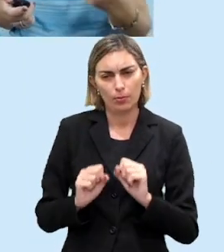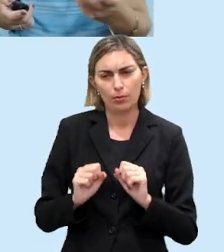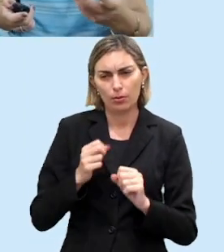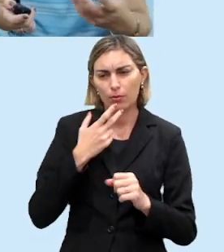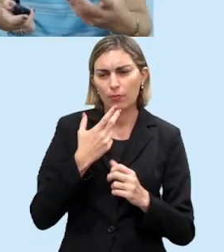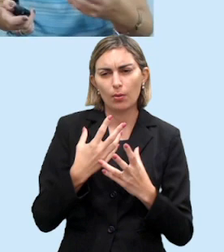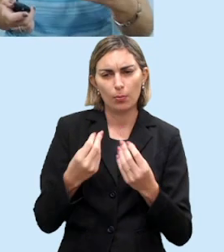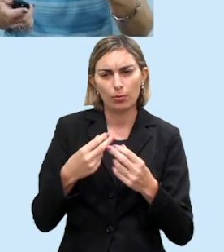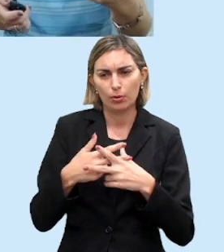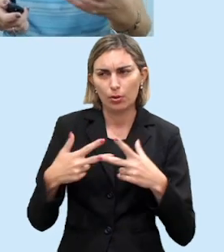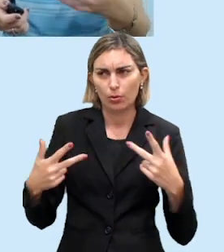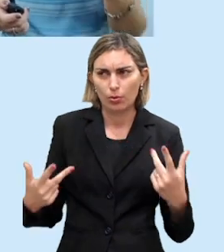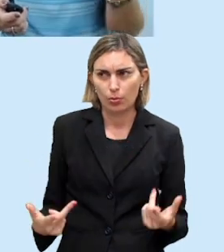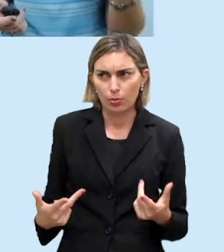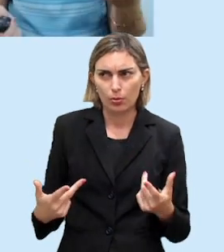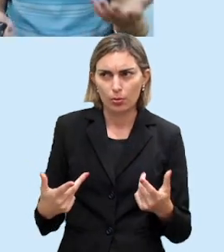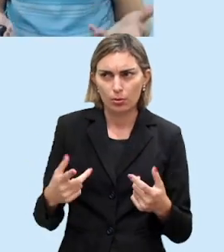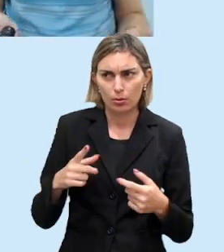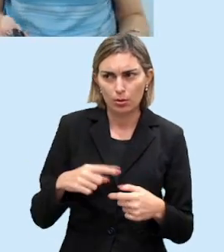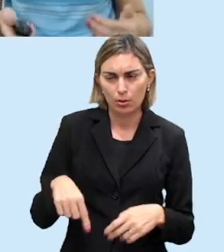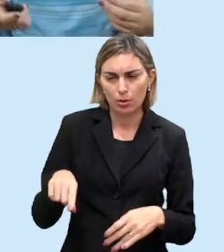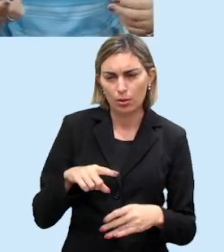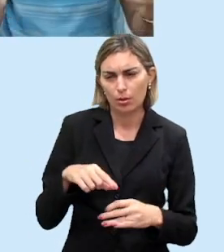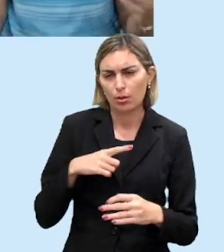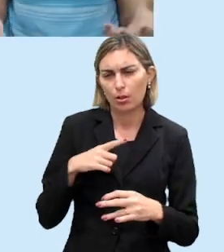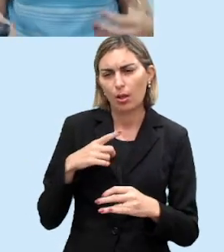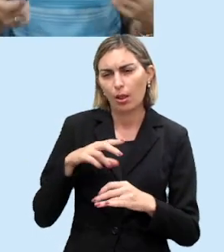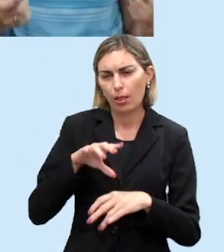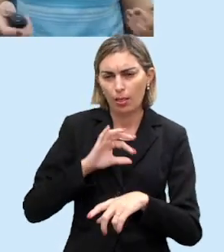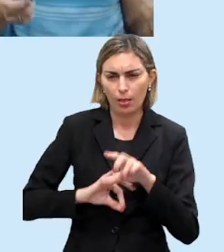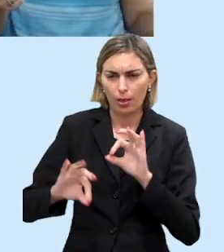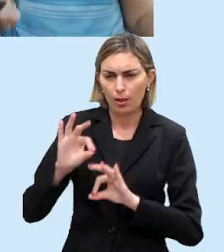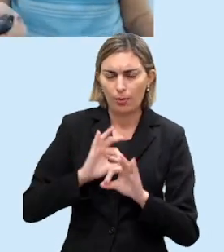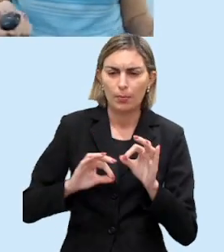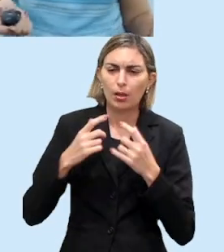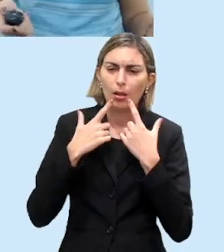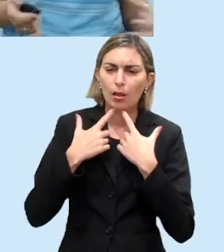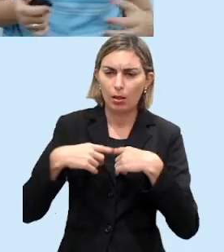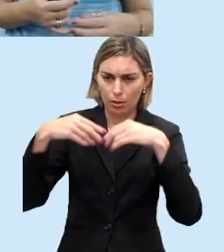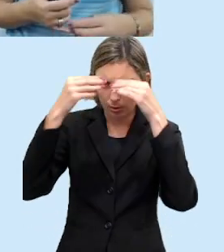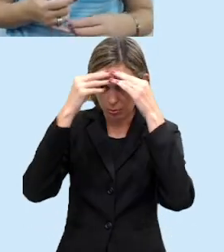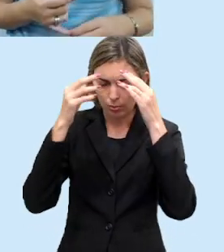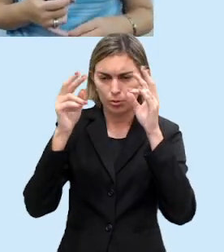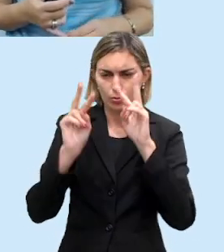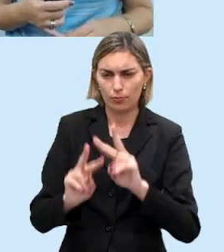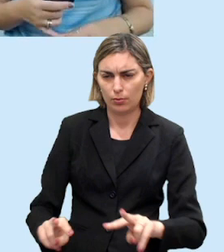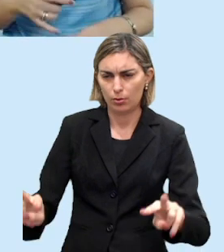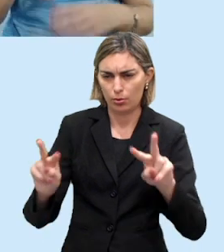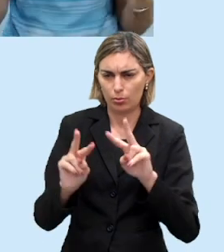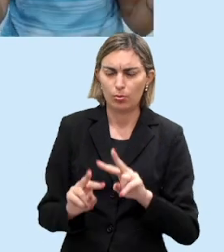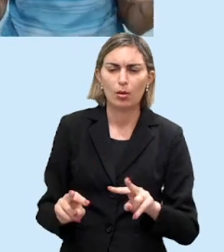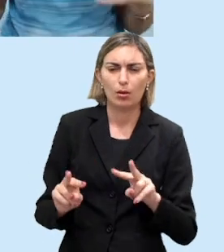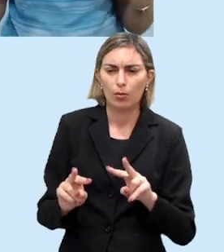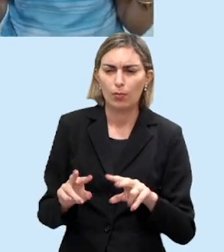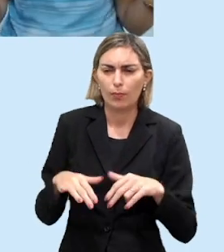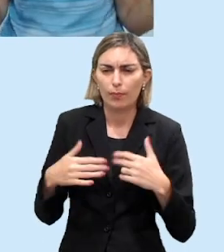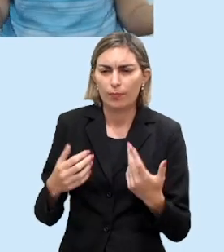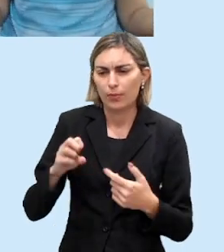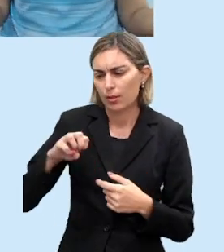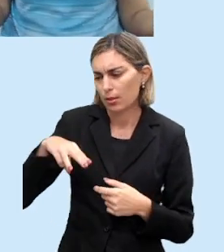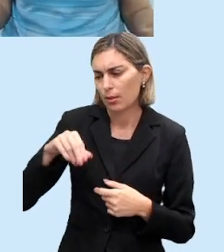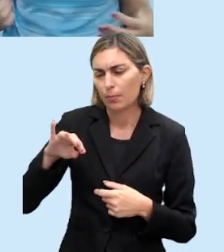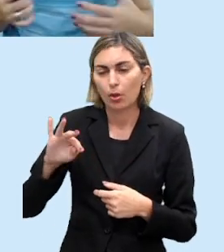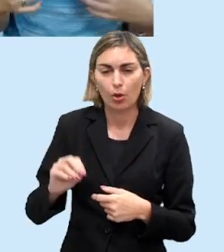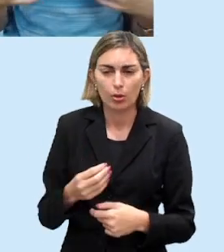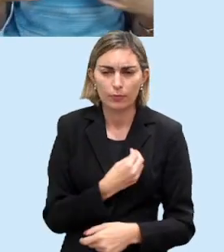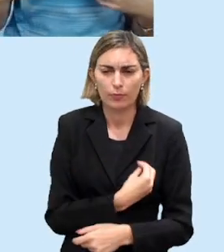muitas coisas através dos nossos elementos da linguagem visual, não é? Então, semiótica tem a ver com a